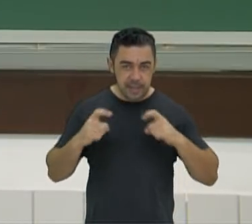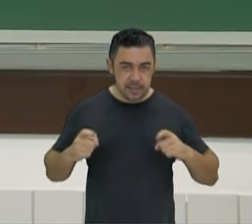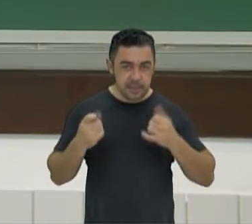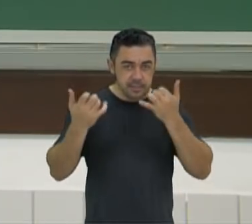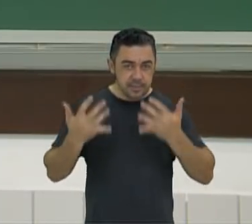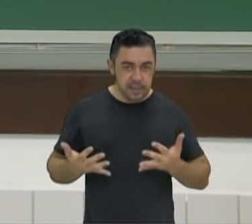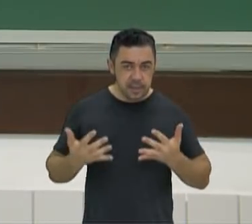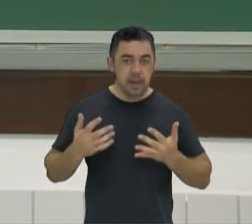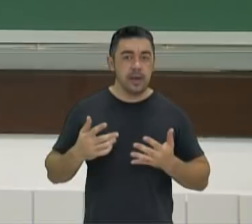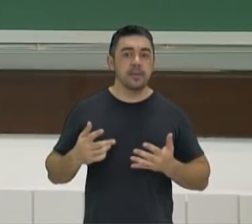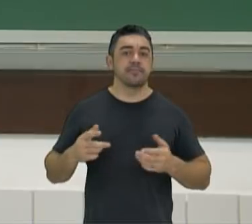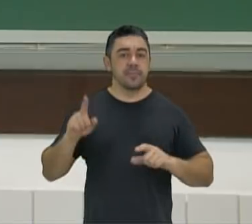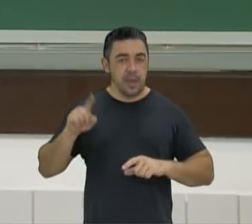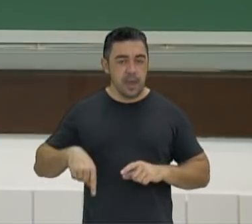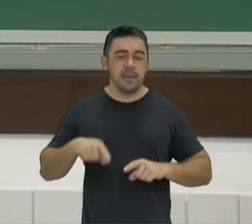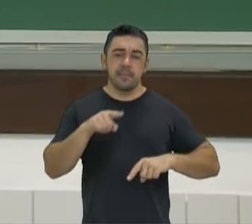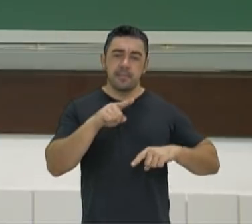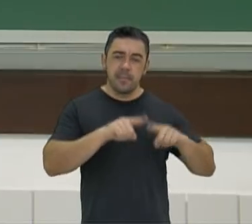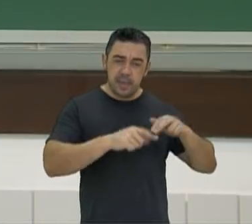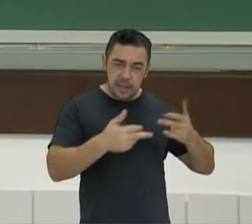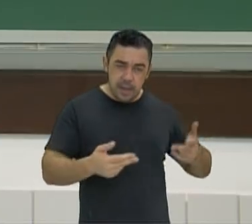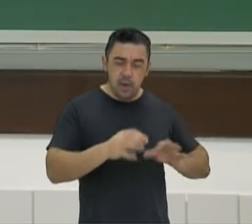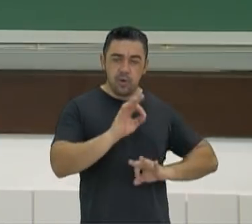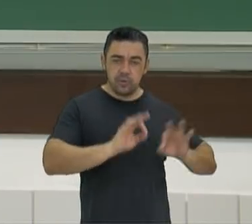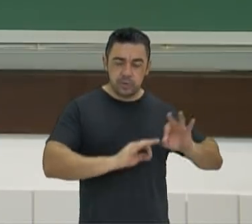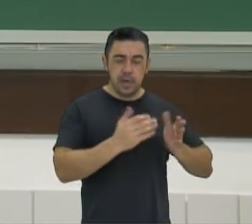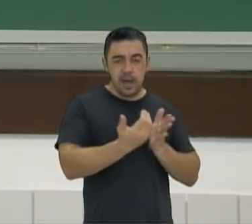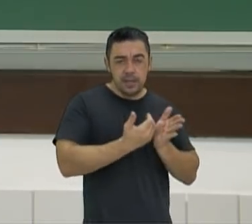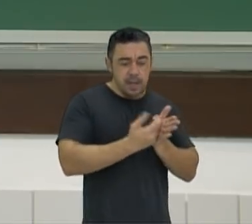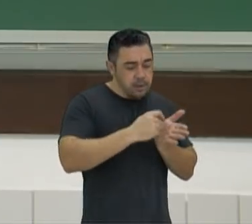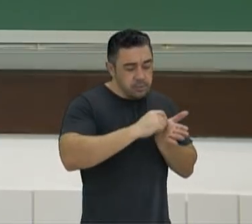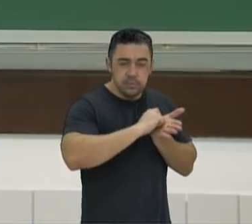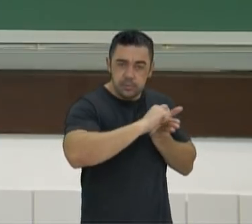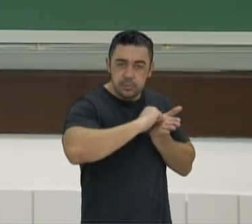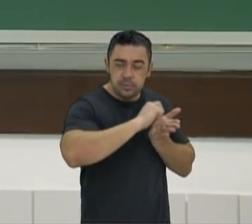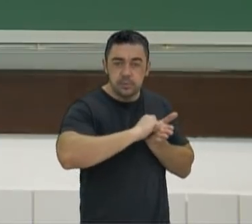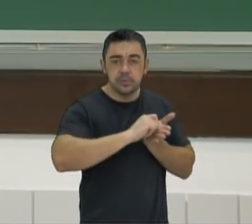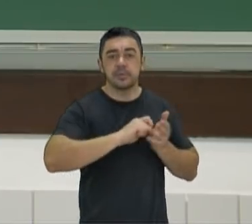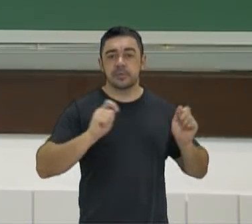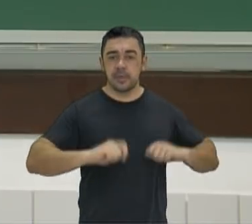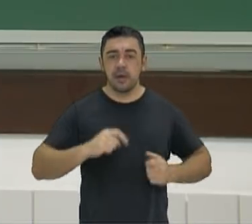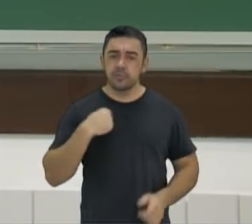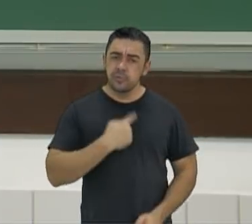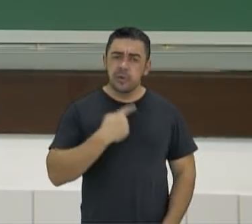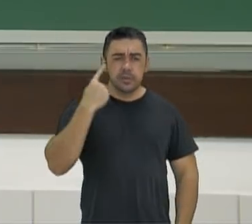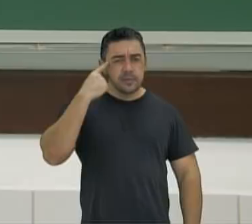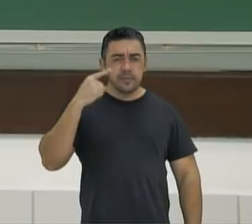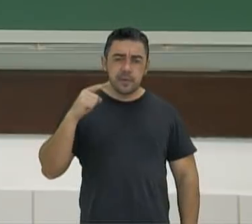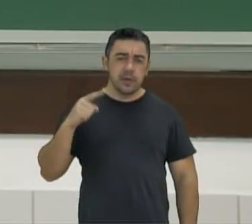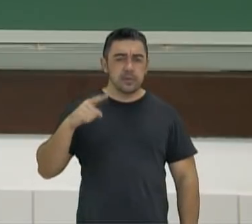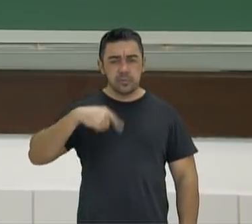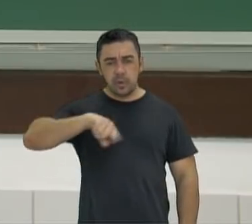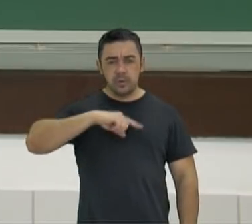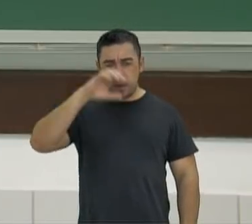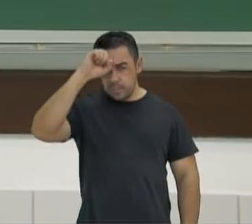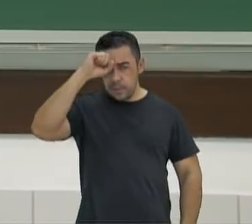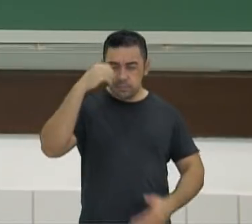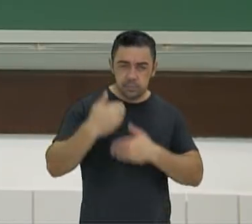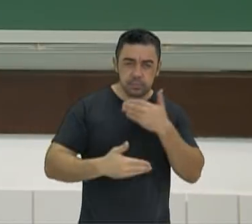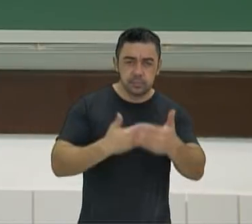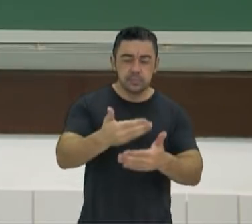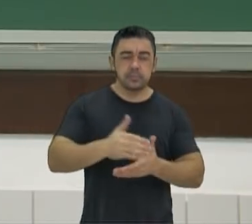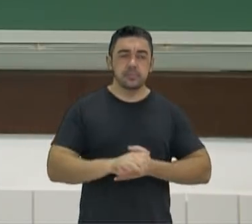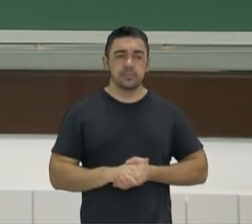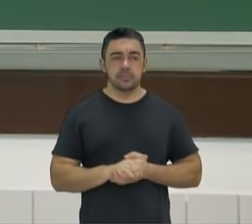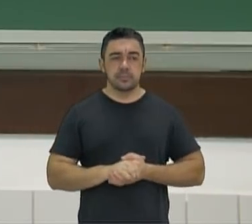Material organizado, registro lá no caderno de vocês, para a gente poder ter uma estrutura no nosso aprendizado. Muito